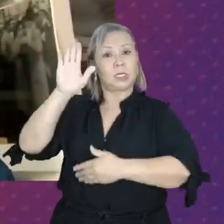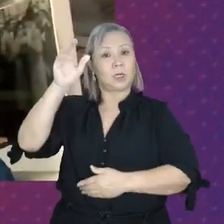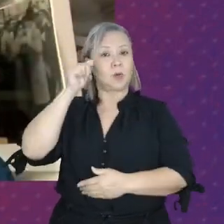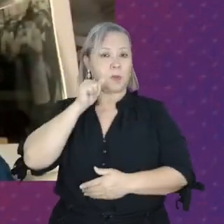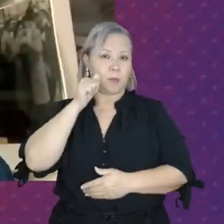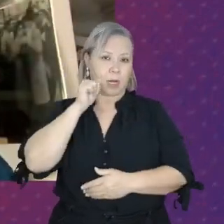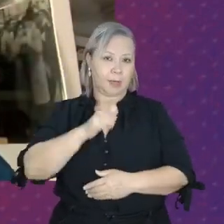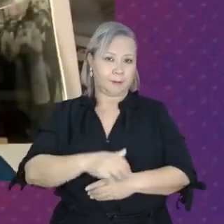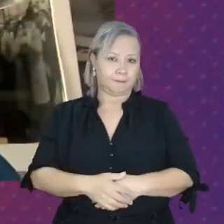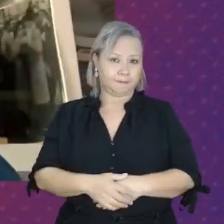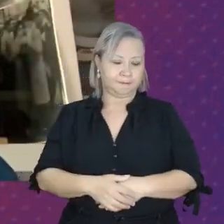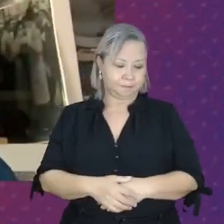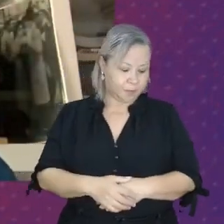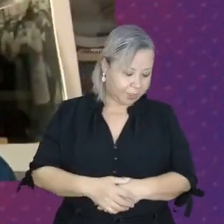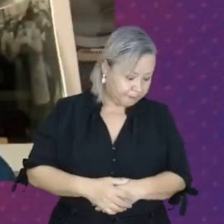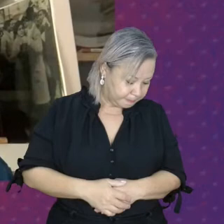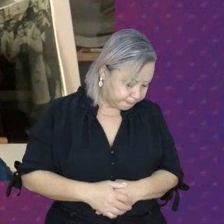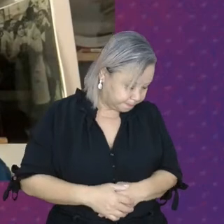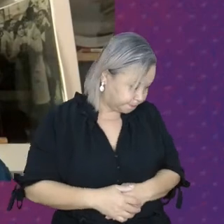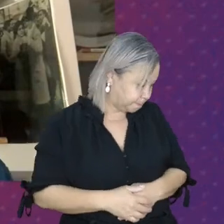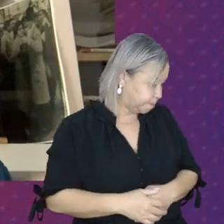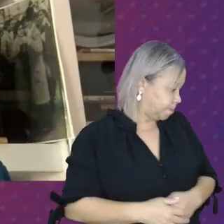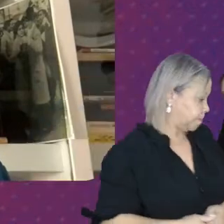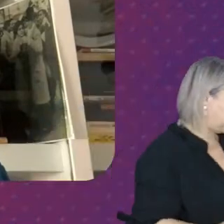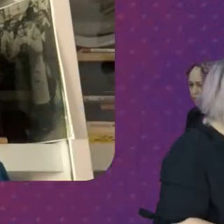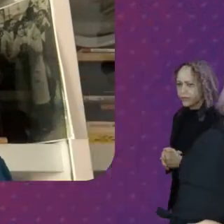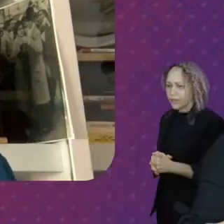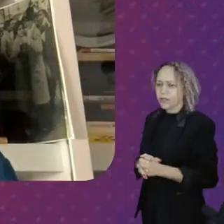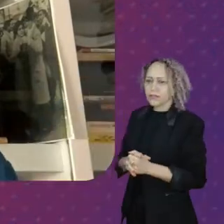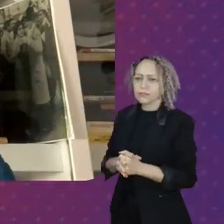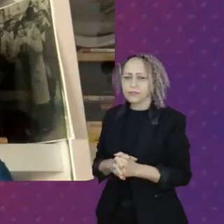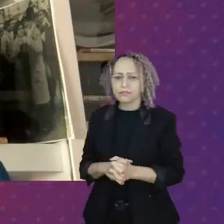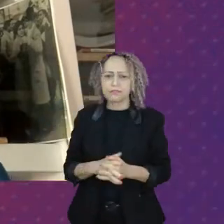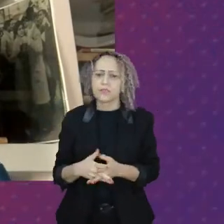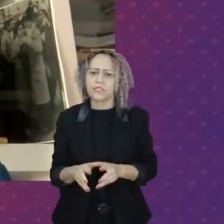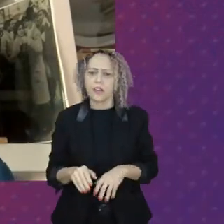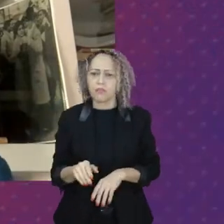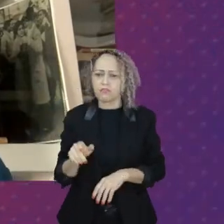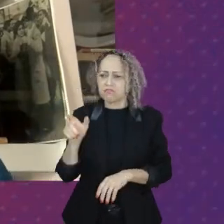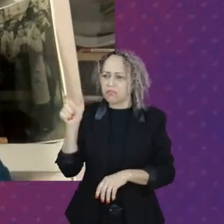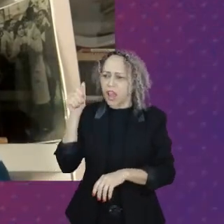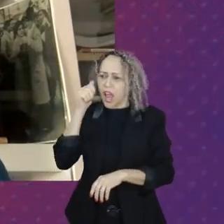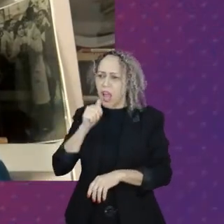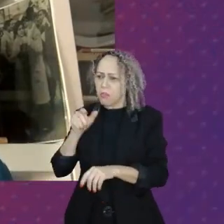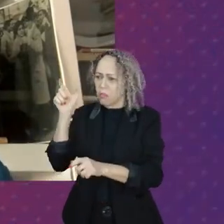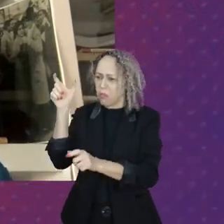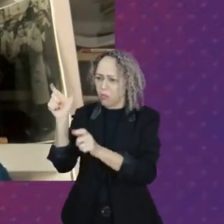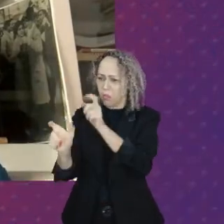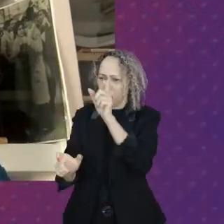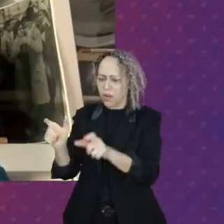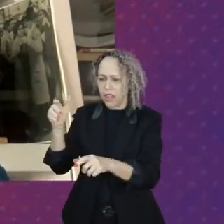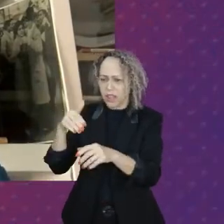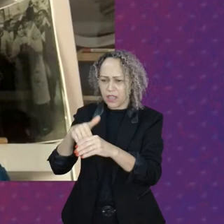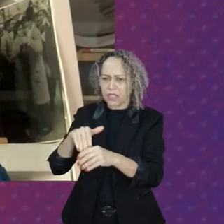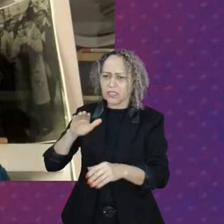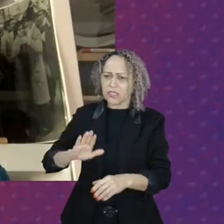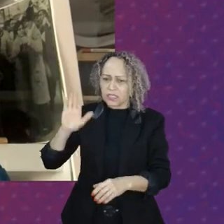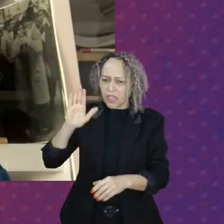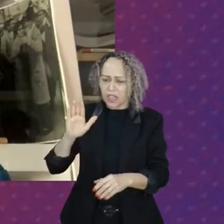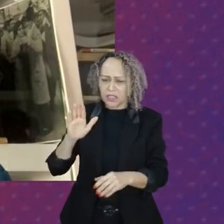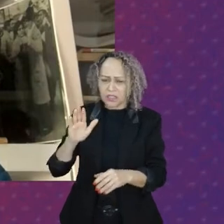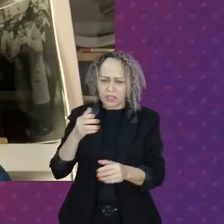candidata. Evidente que a candidata vai conversar com os homens, vai conversar com os negros, vai conversar com